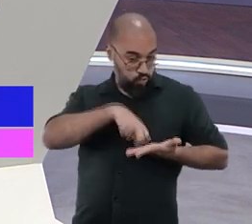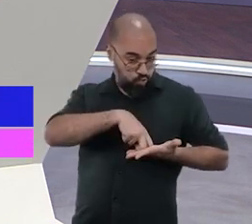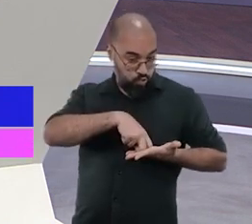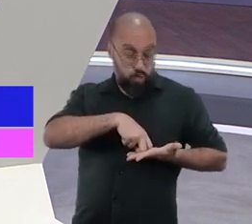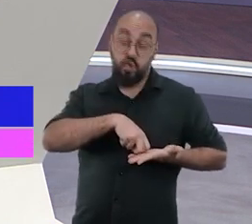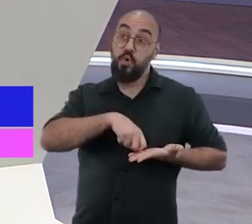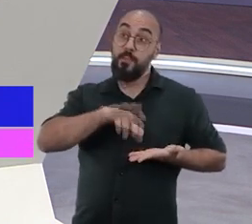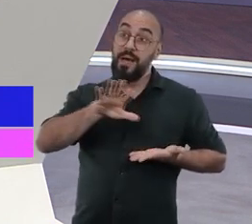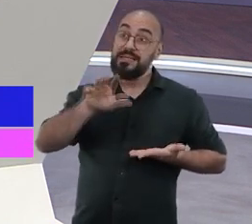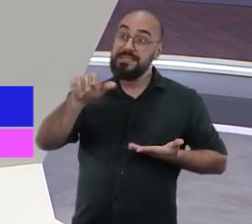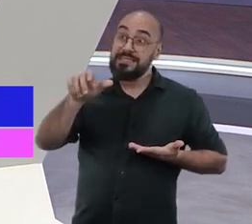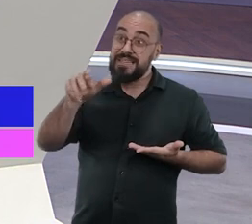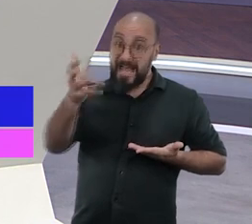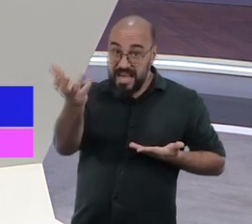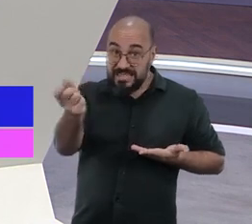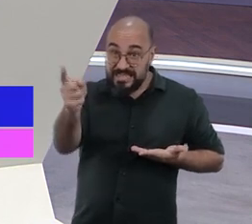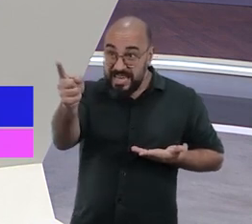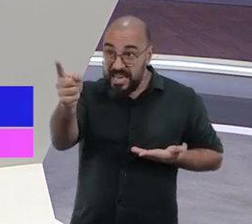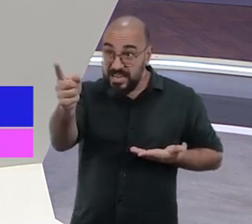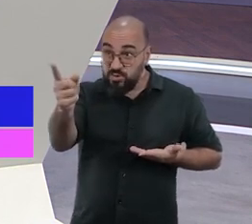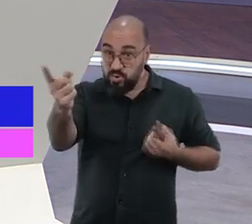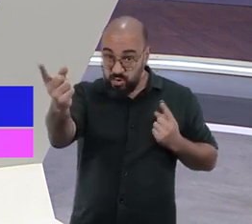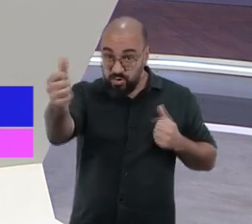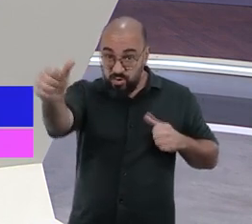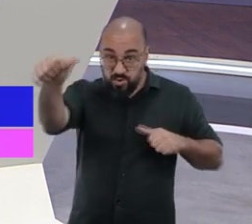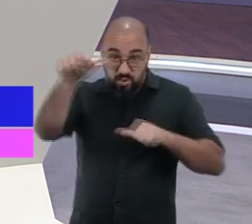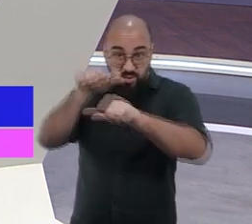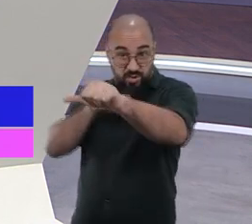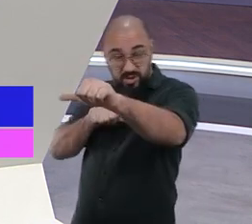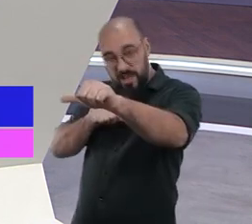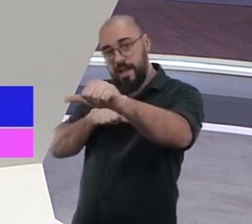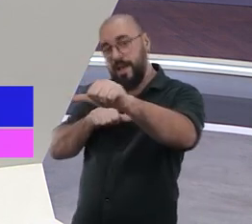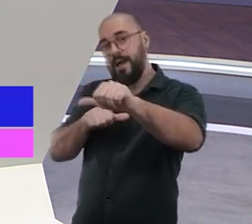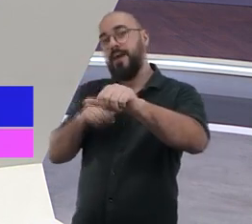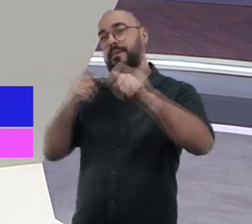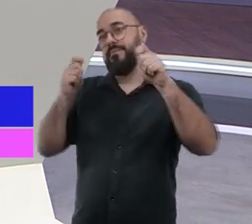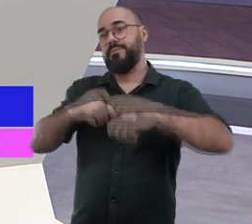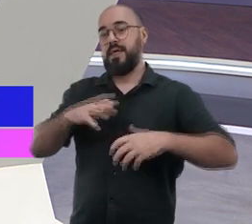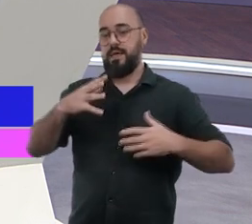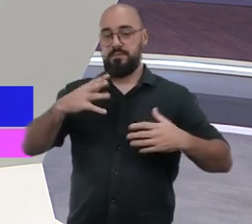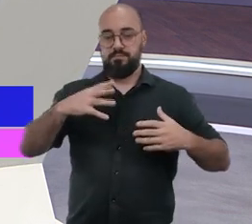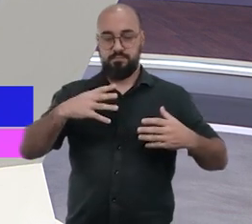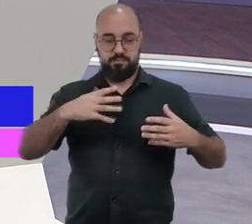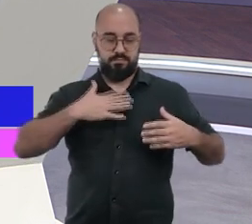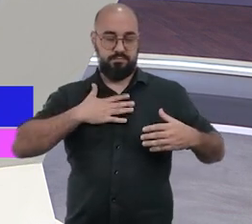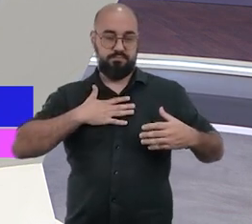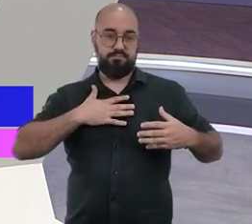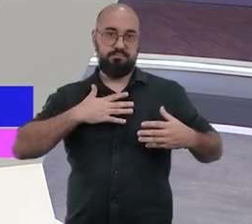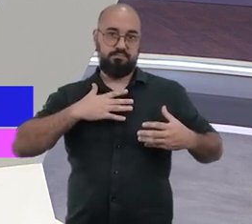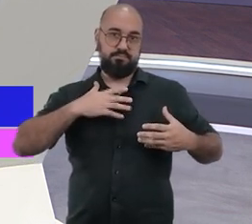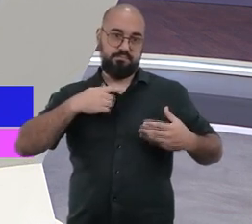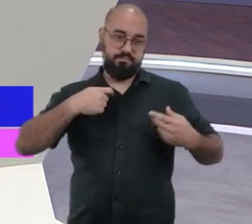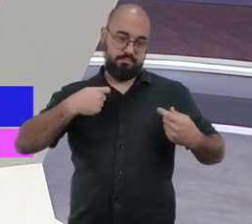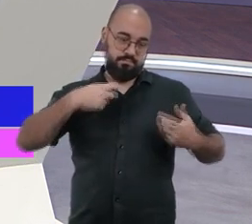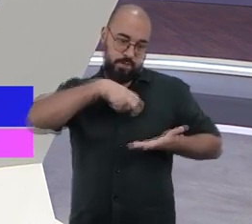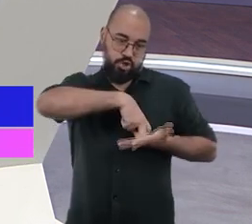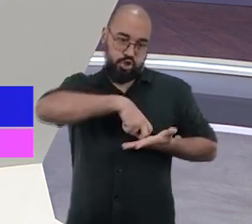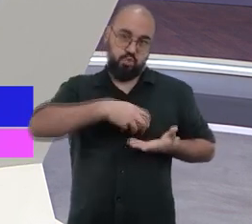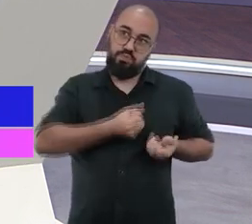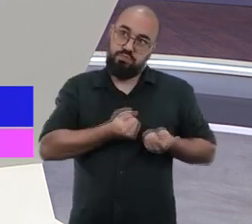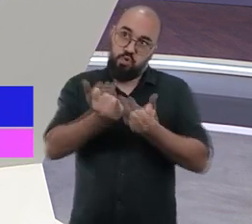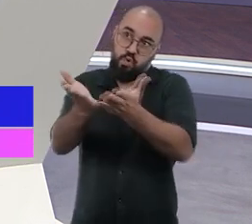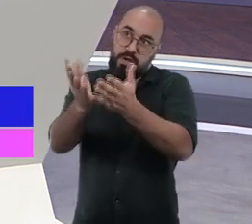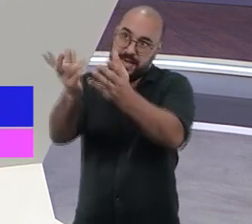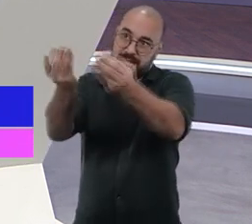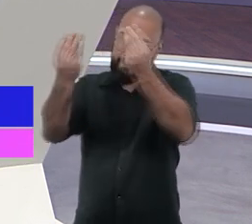a essa graça, é apenas pela fé. Então eu sou justificado, Deus fala assim, Rafael é justo pela fé que ele tem no meu